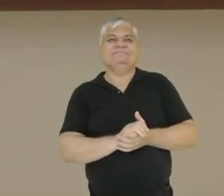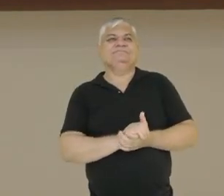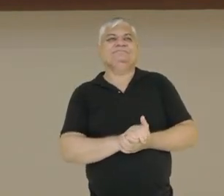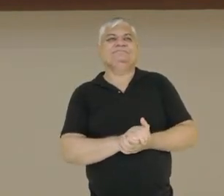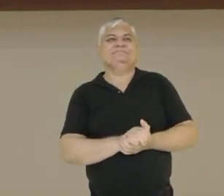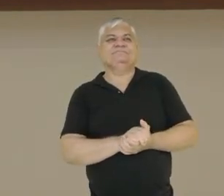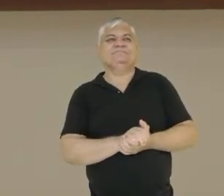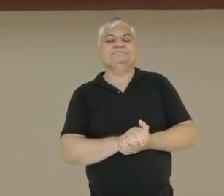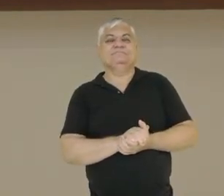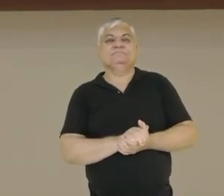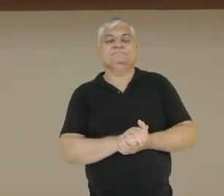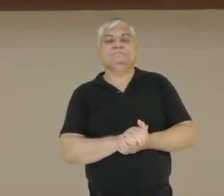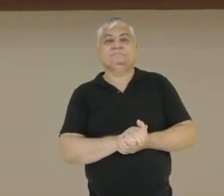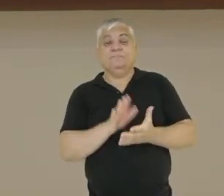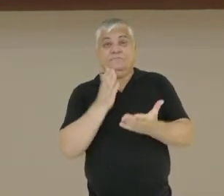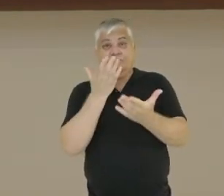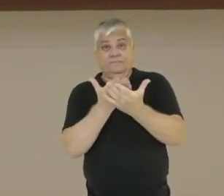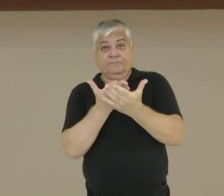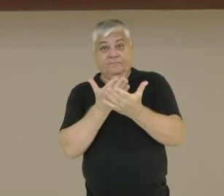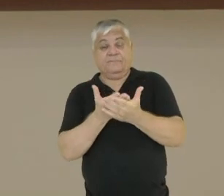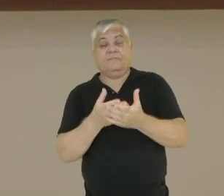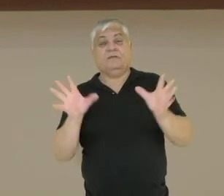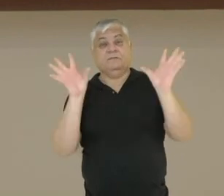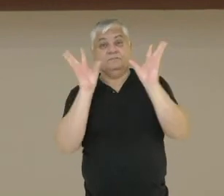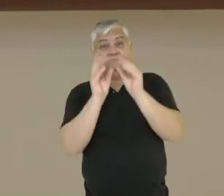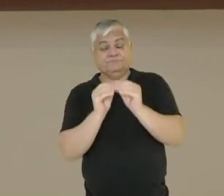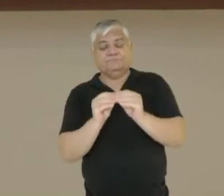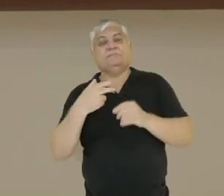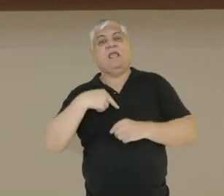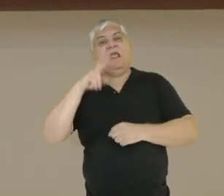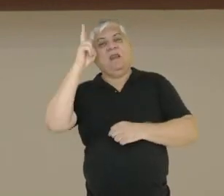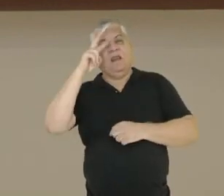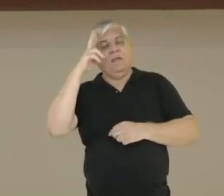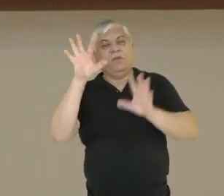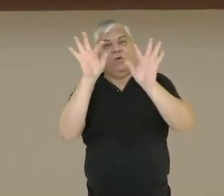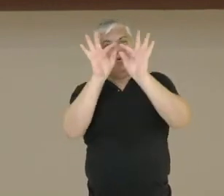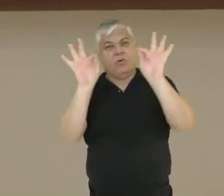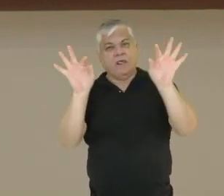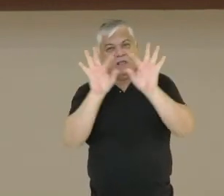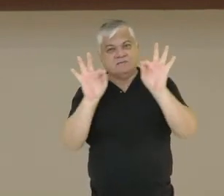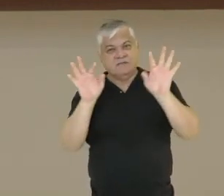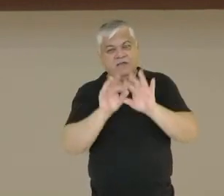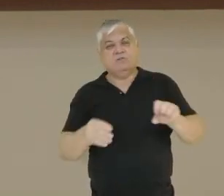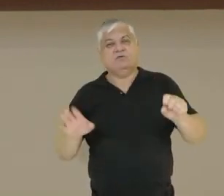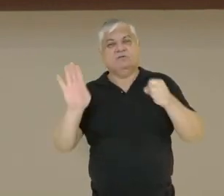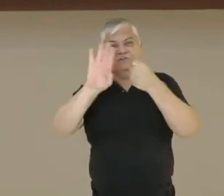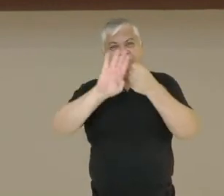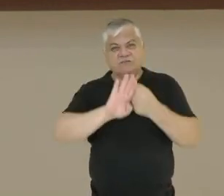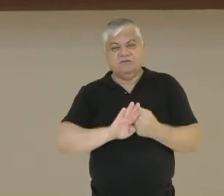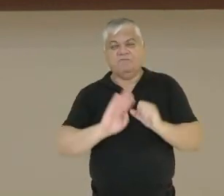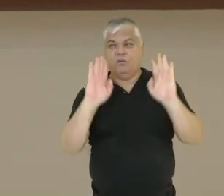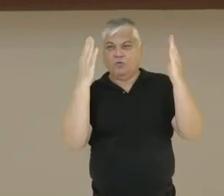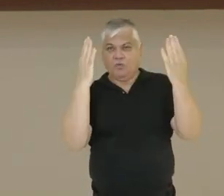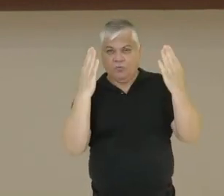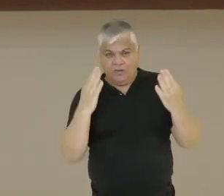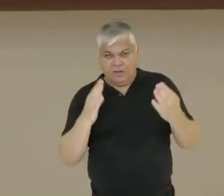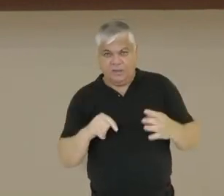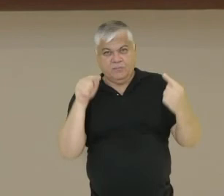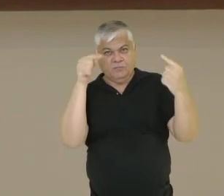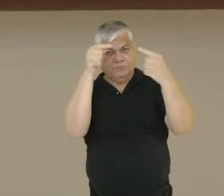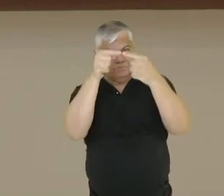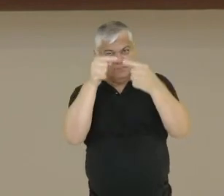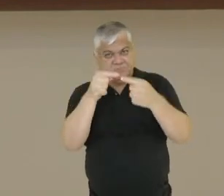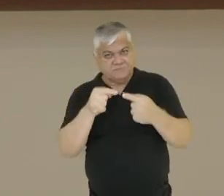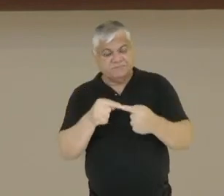descobertas. Na aula de hoje, nós relembramos as orações subordinadas substantivas, analisamos as funções dessas